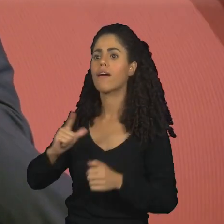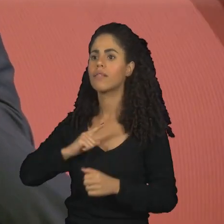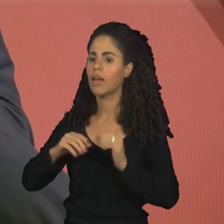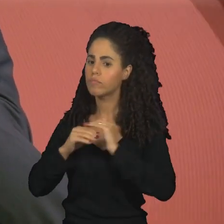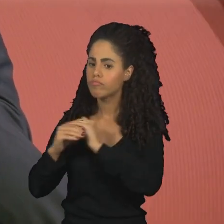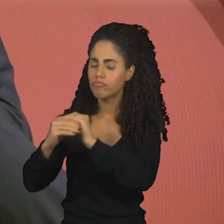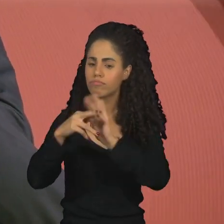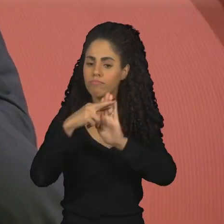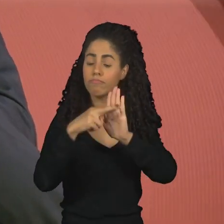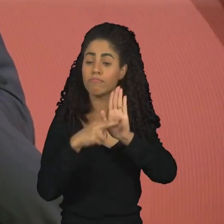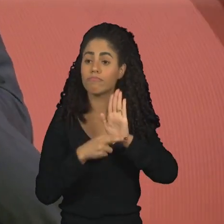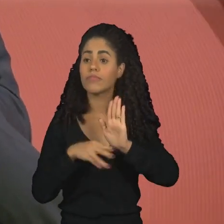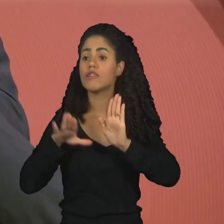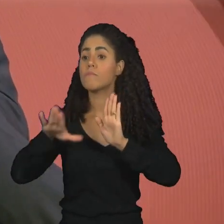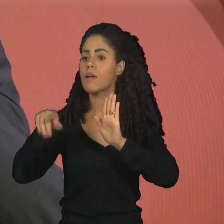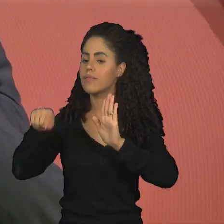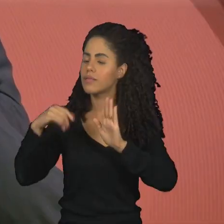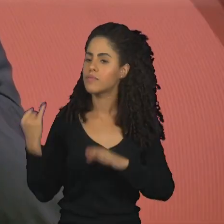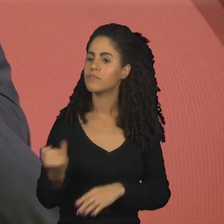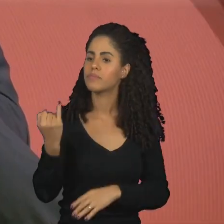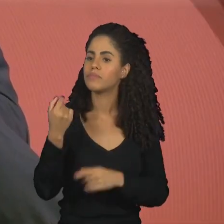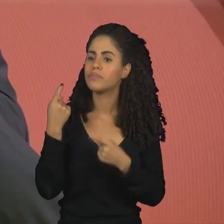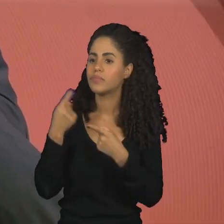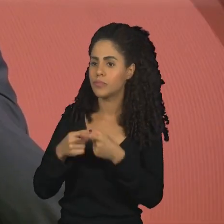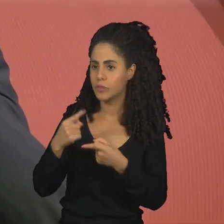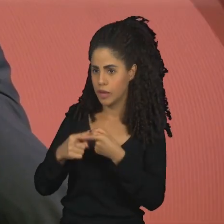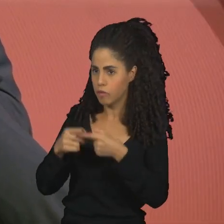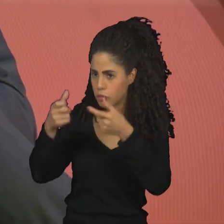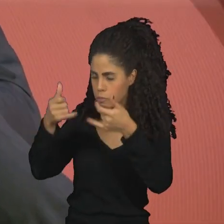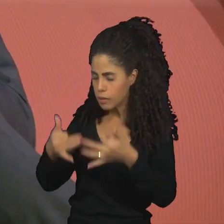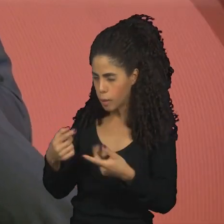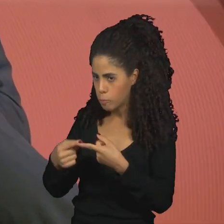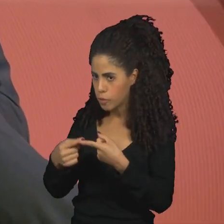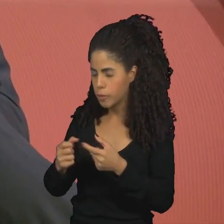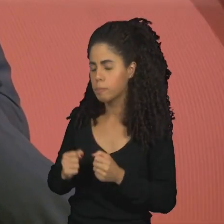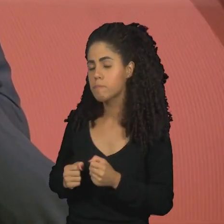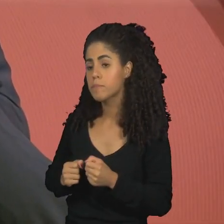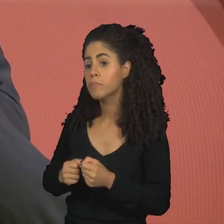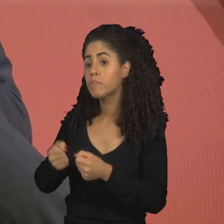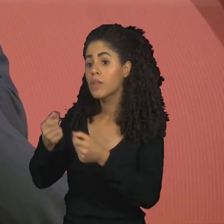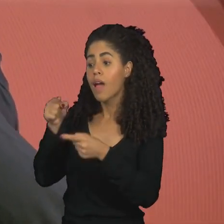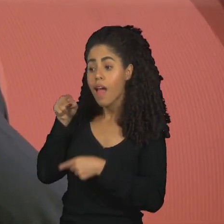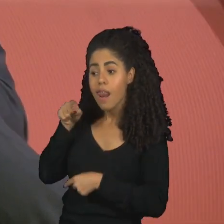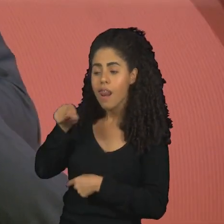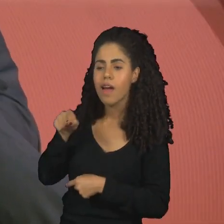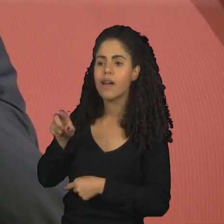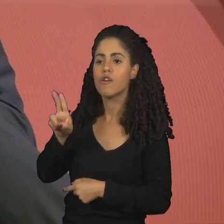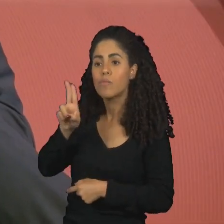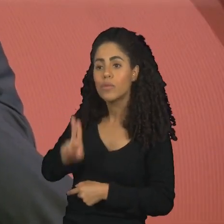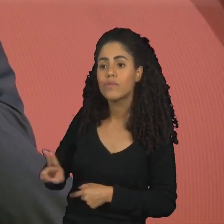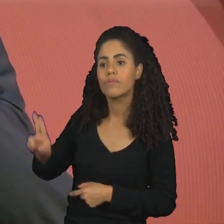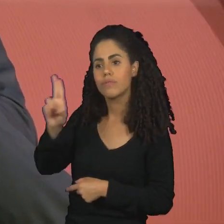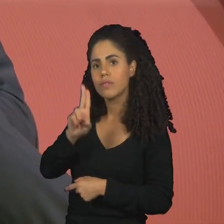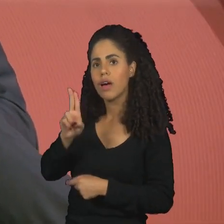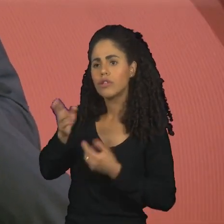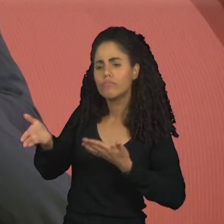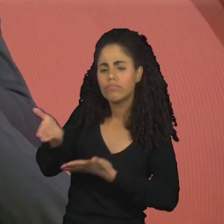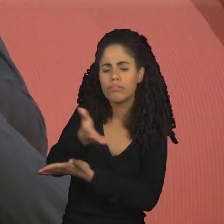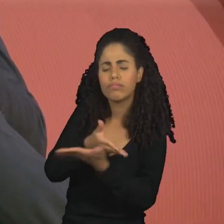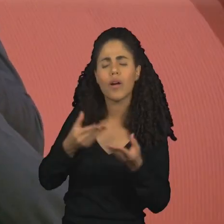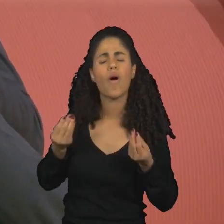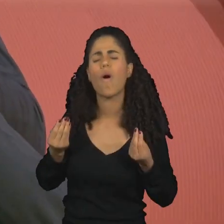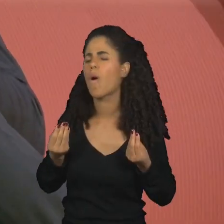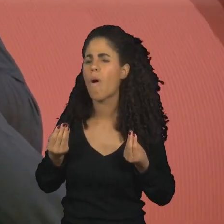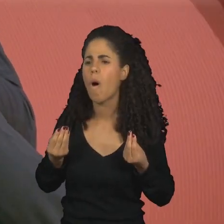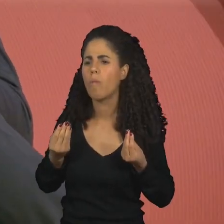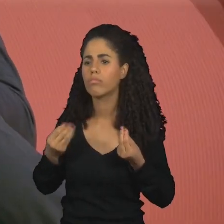né? Mas ela é importante, eu vou dizer por quê, né? Porque é uma universidade comunitária. O que é isso? Ela é